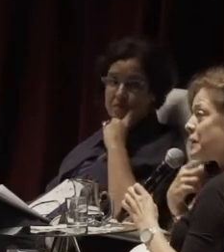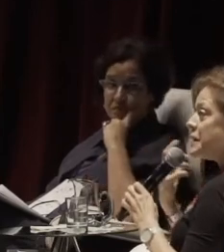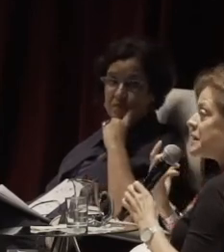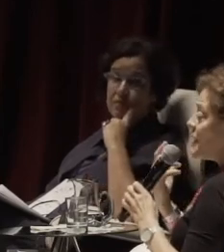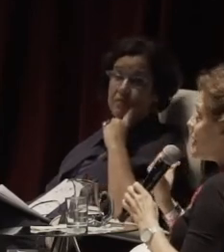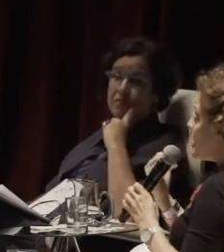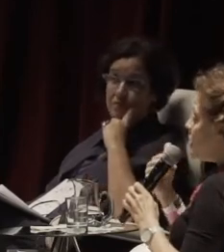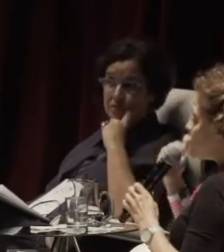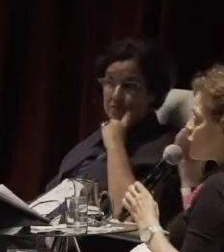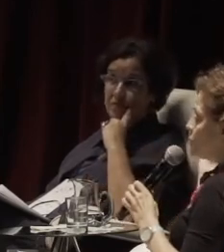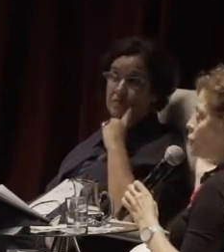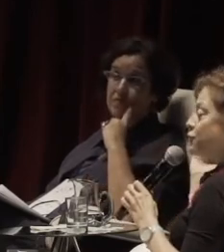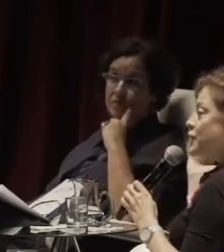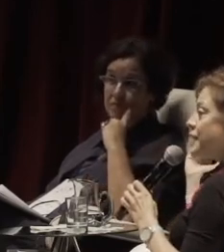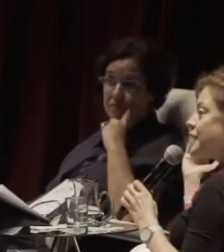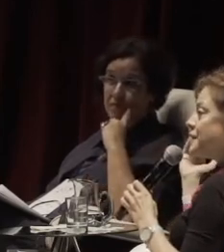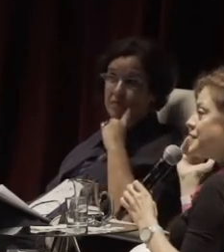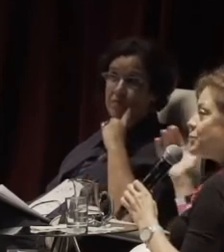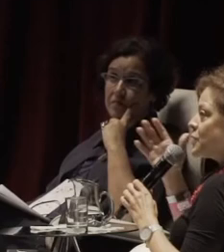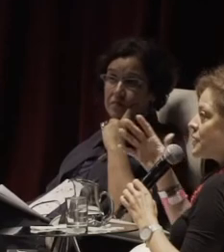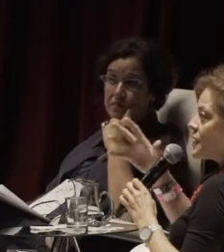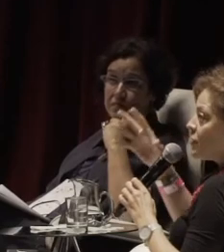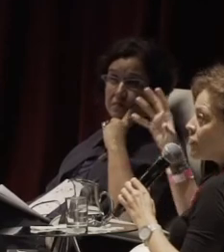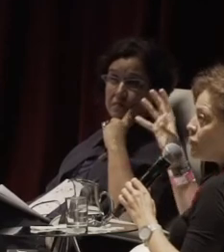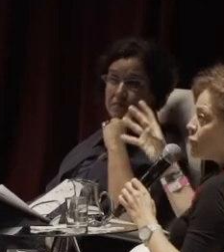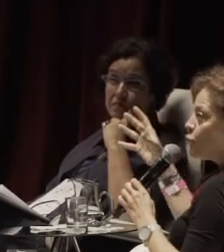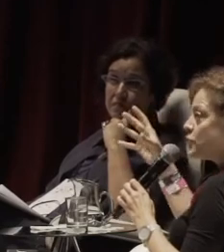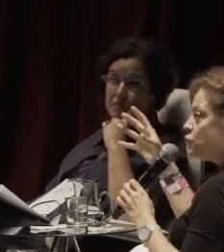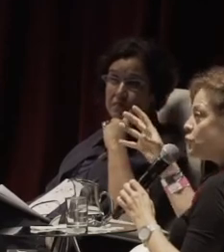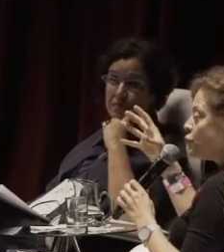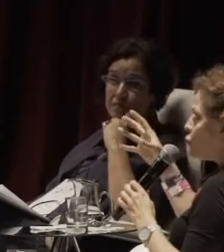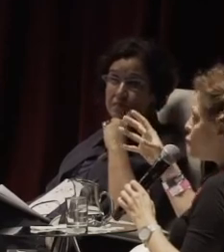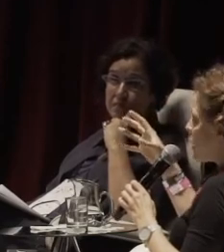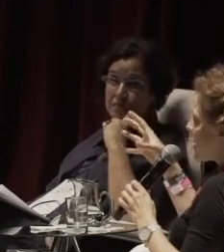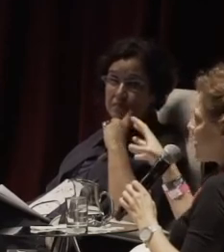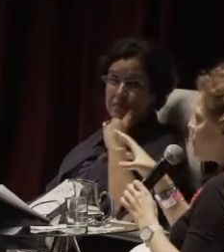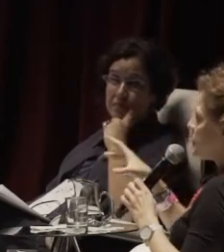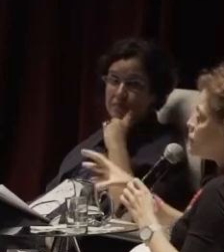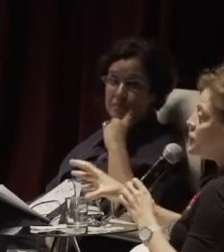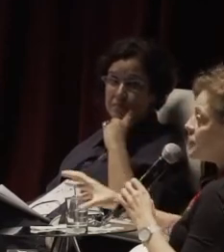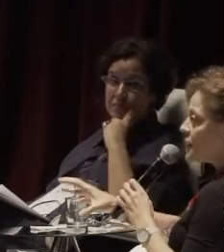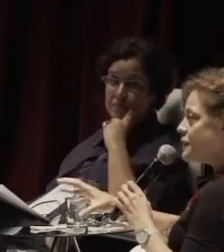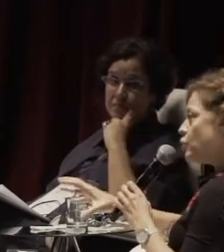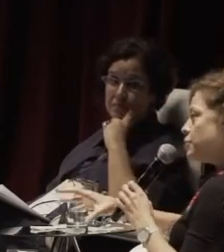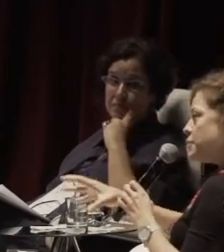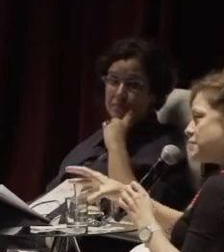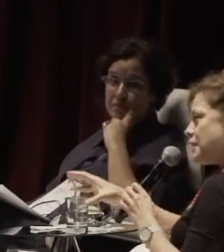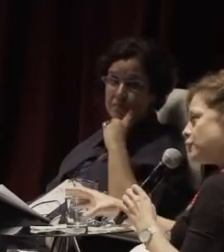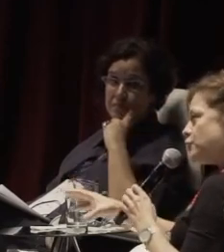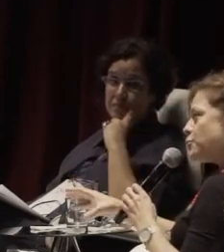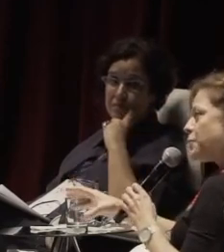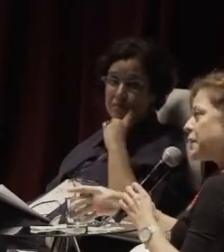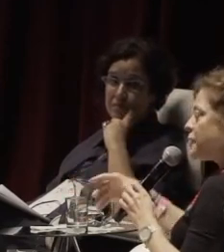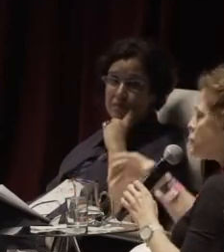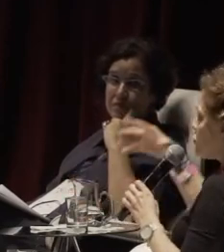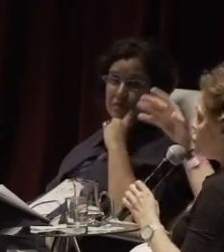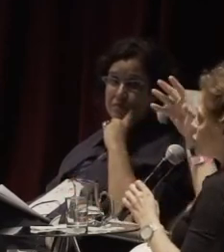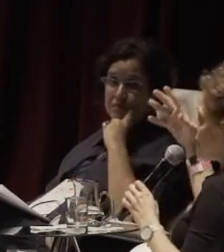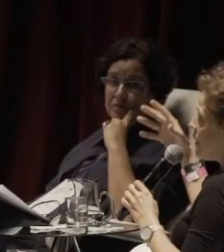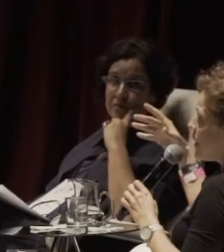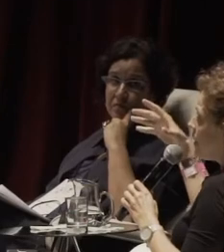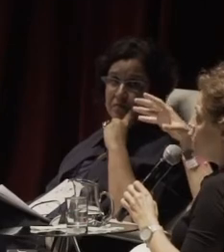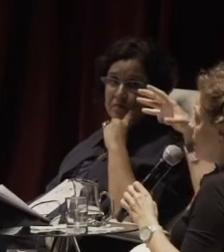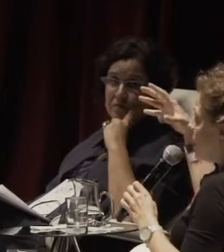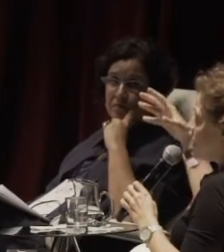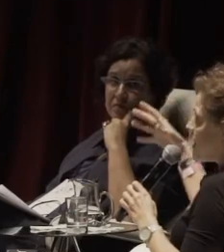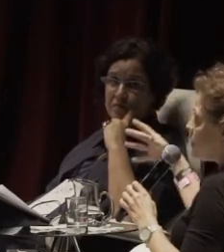assistencialismo social para a educação, como foi no meu país, e isso não foi um ganho, porque a educação, o que fez não foi buscar a especificidade